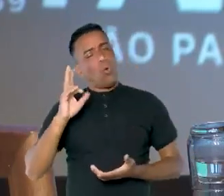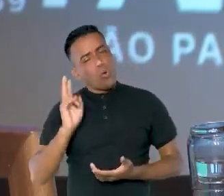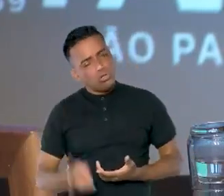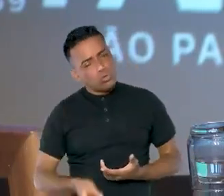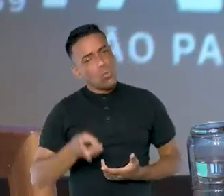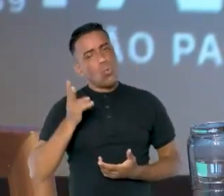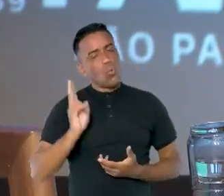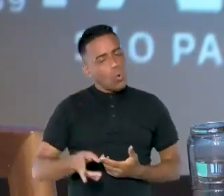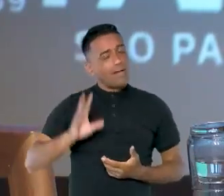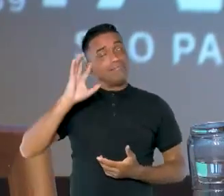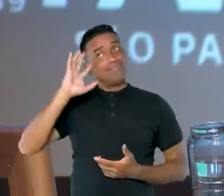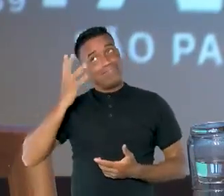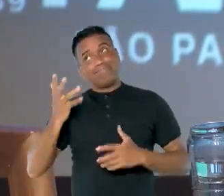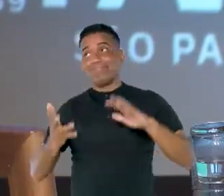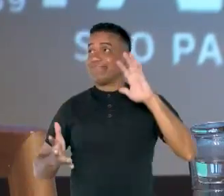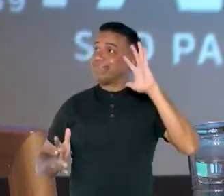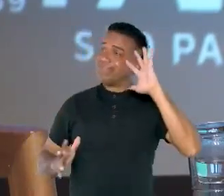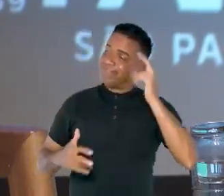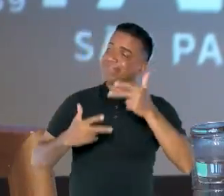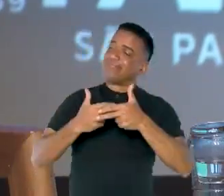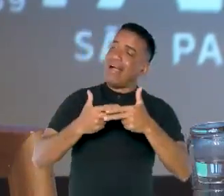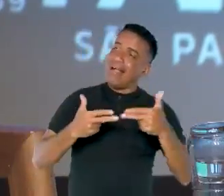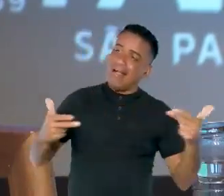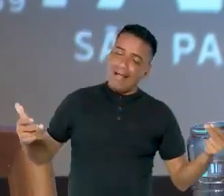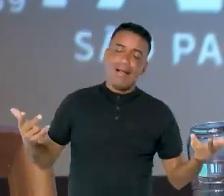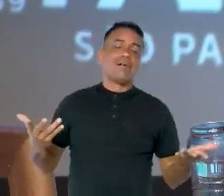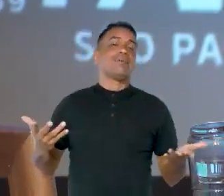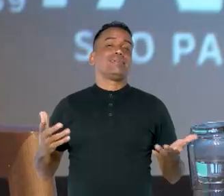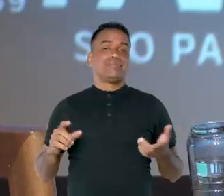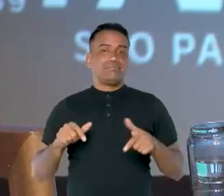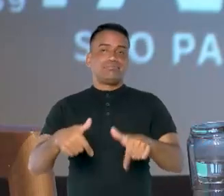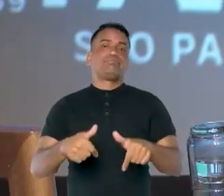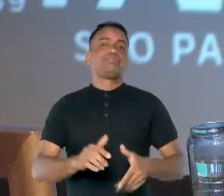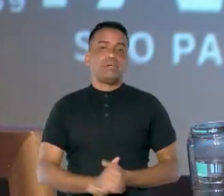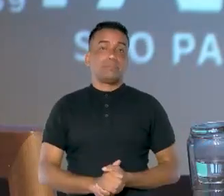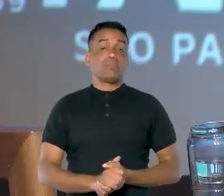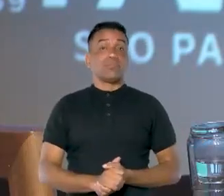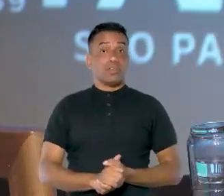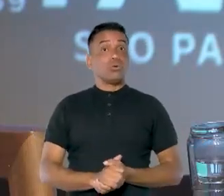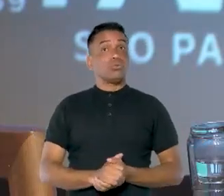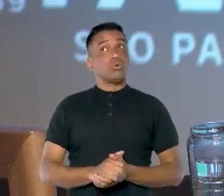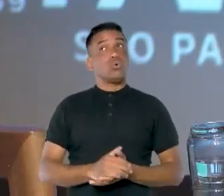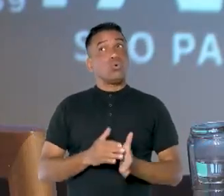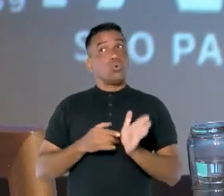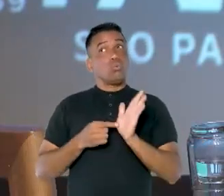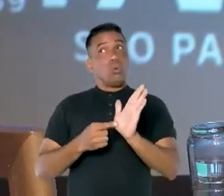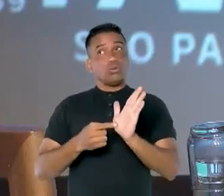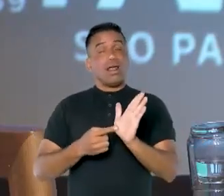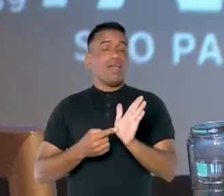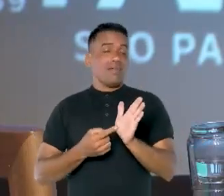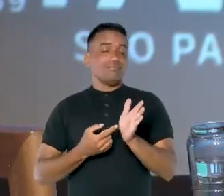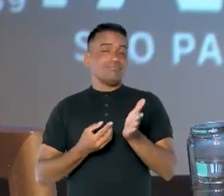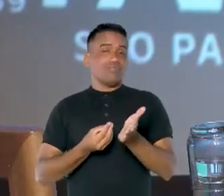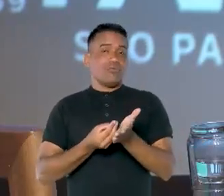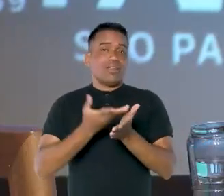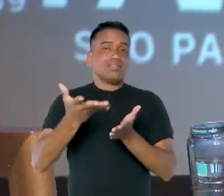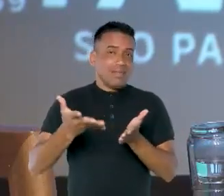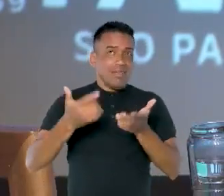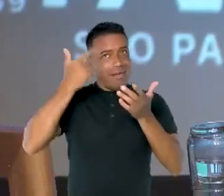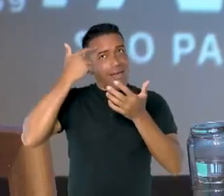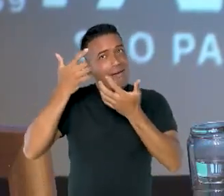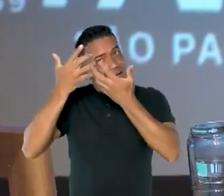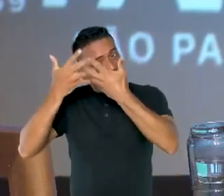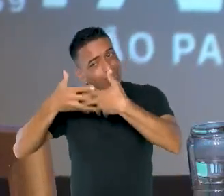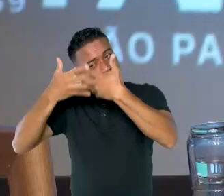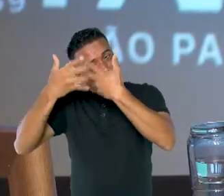existir, não é? E eu trouxe essas reflexões aqui para mostrar que é